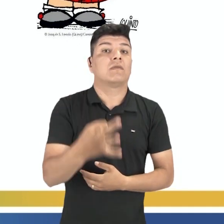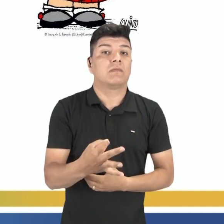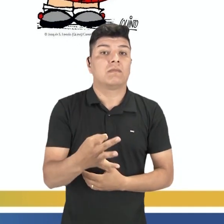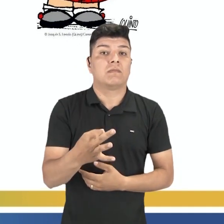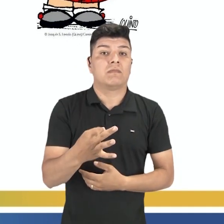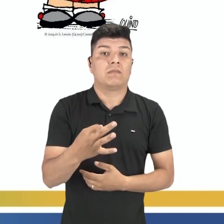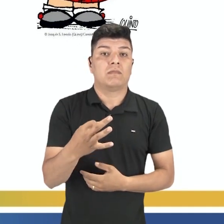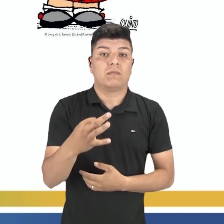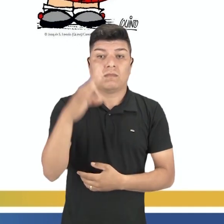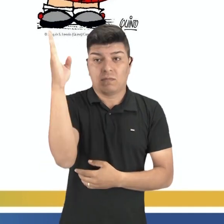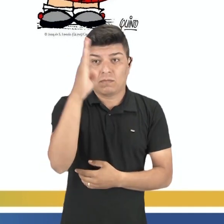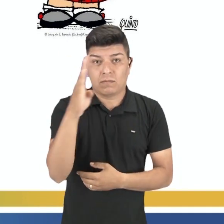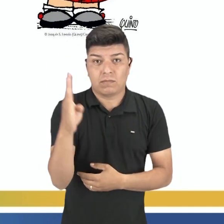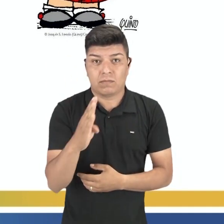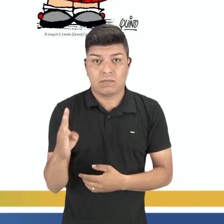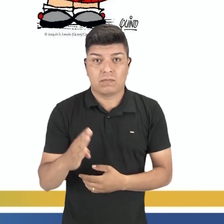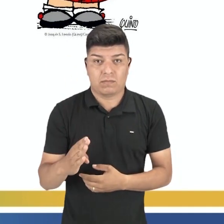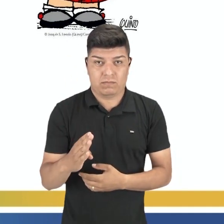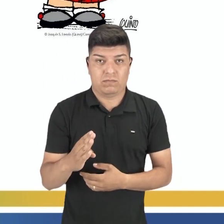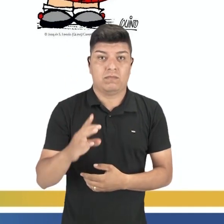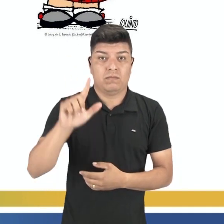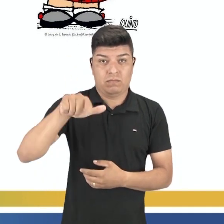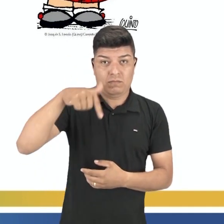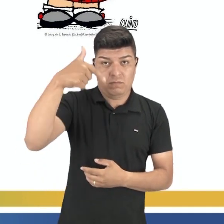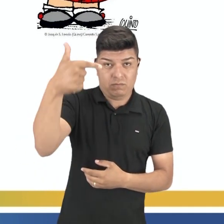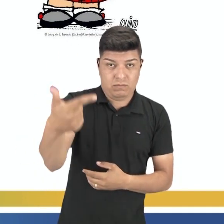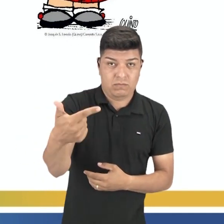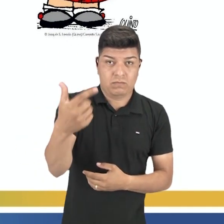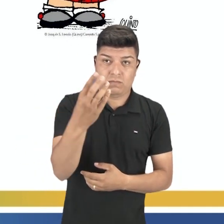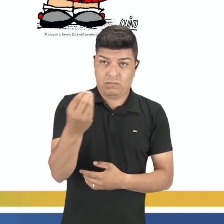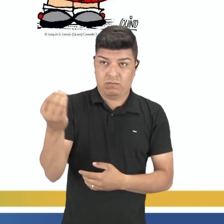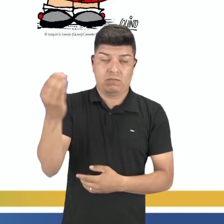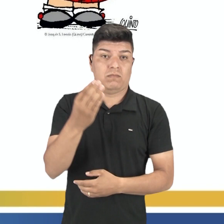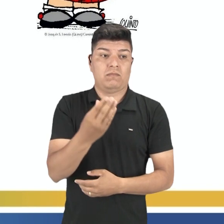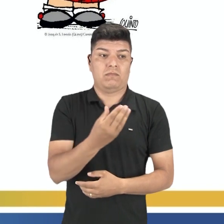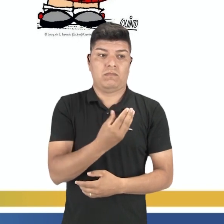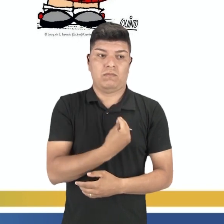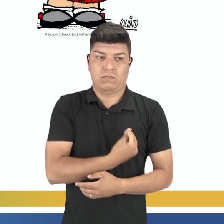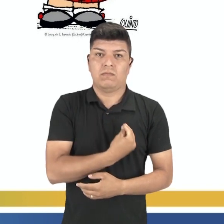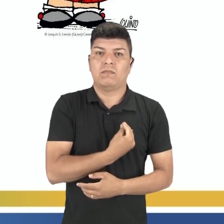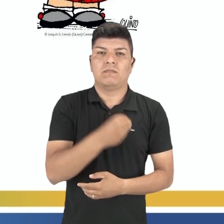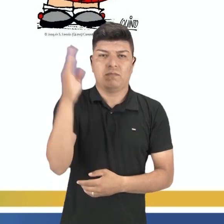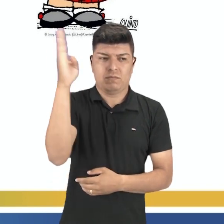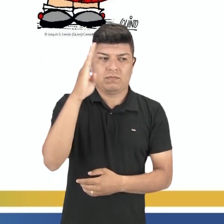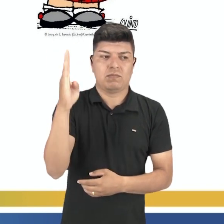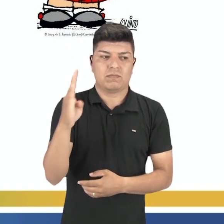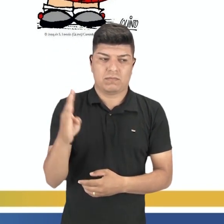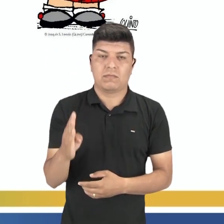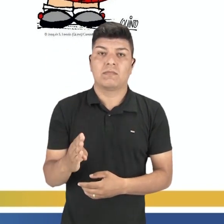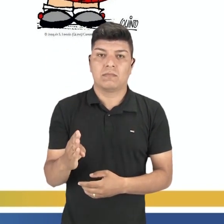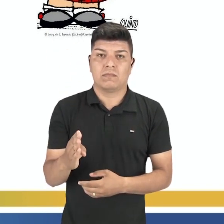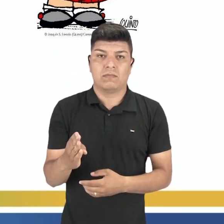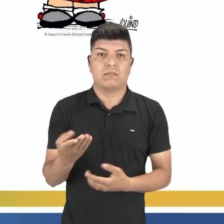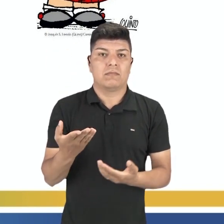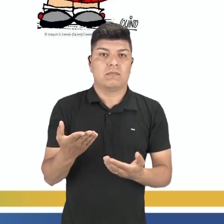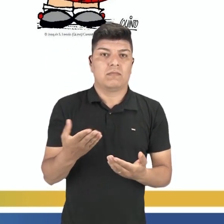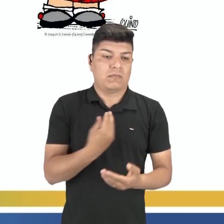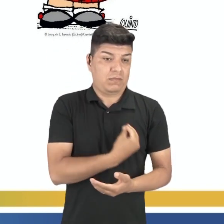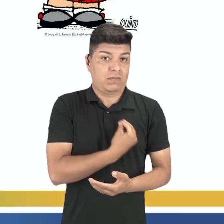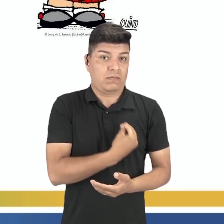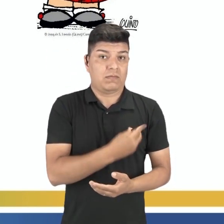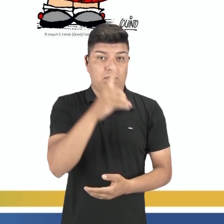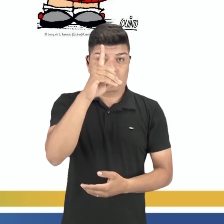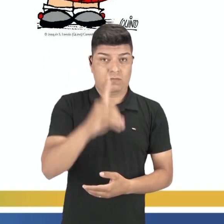aos brasileiros e aos estrangeiros residentes no país a inviolabilidade do direito à